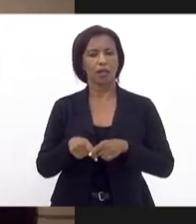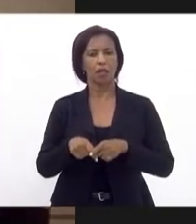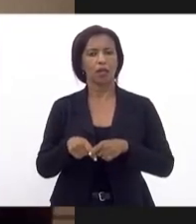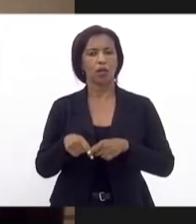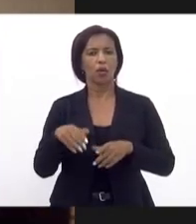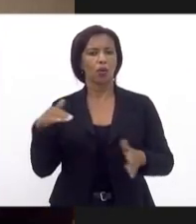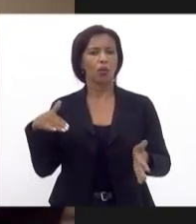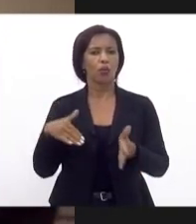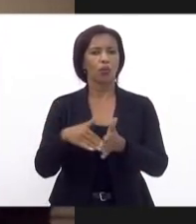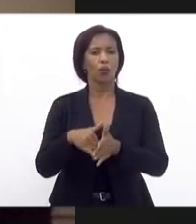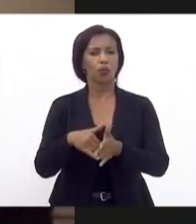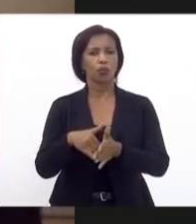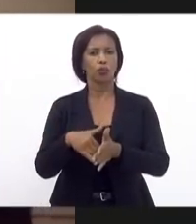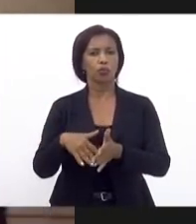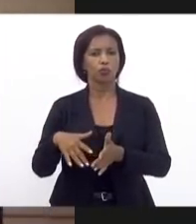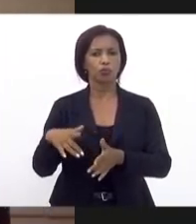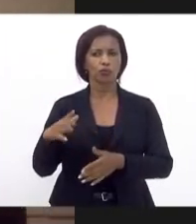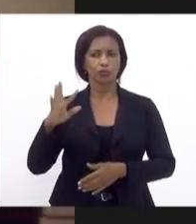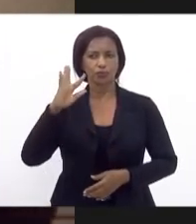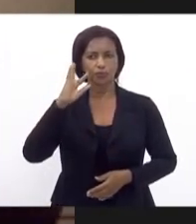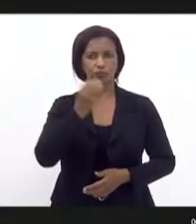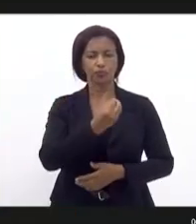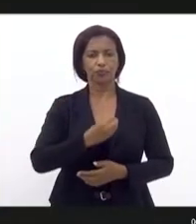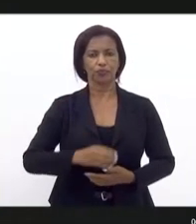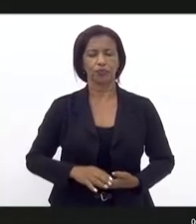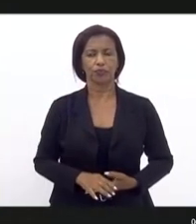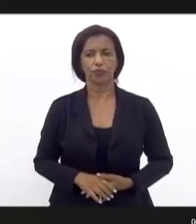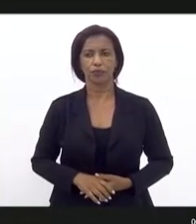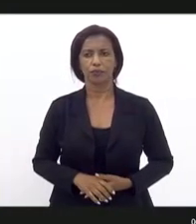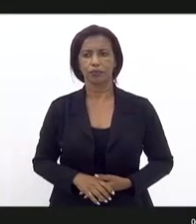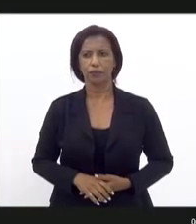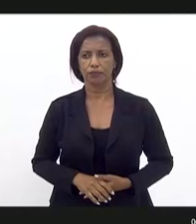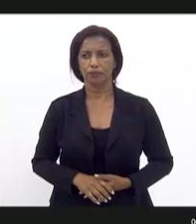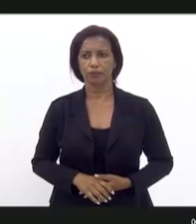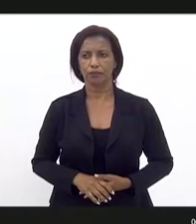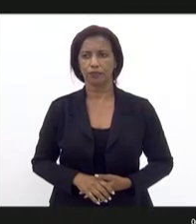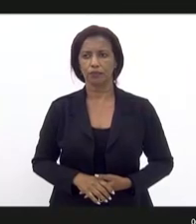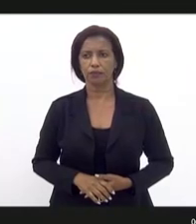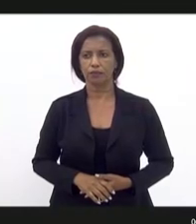como último suspiro. Obrigado.